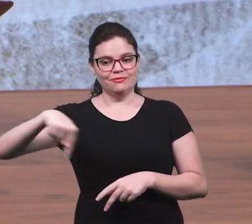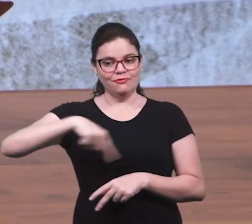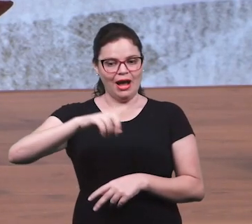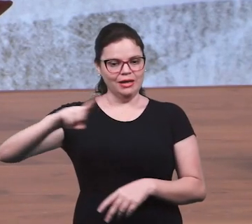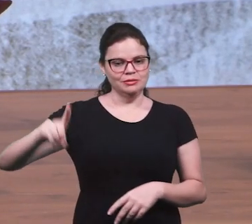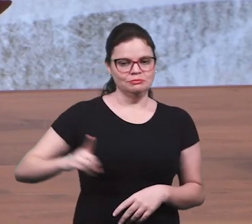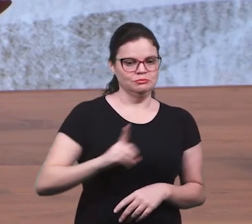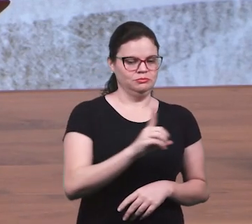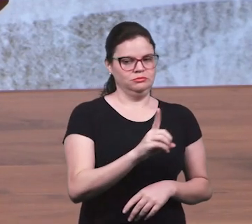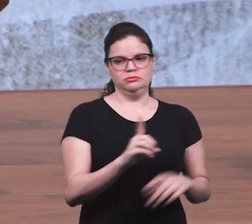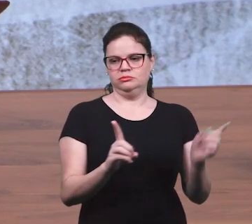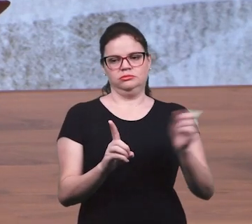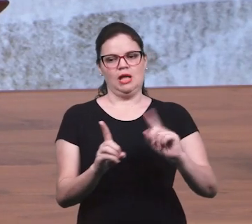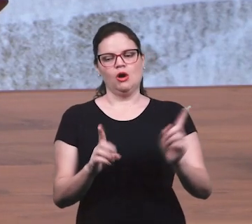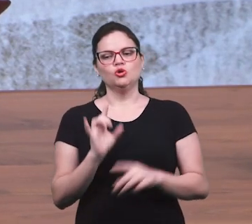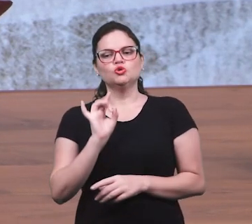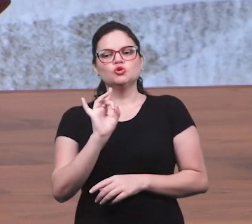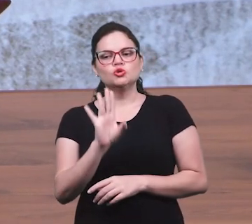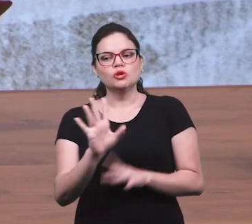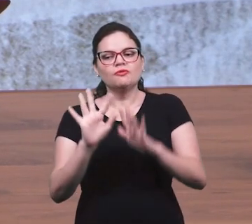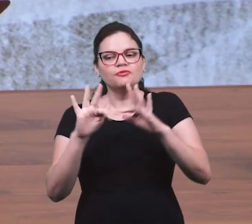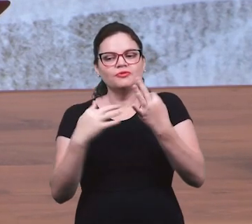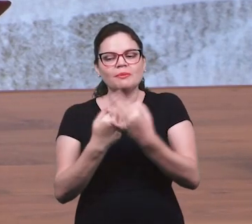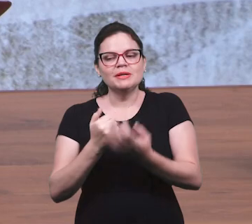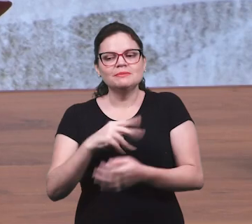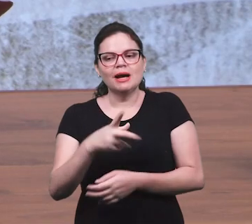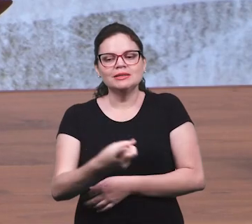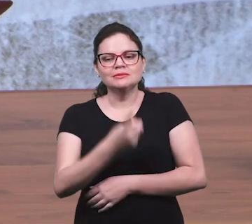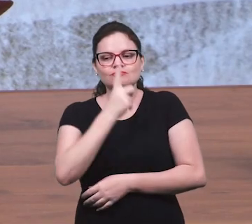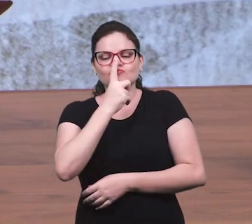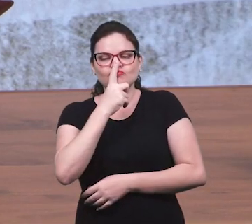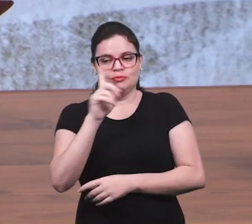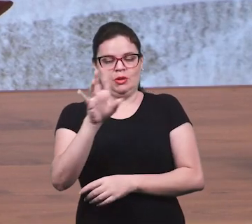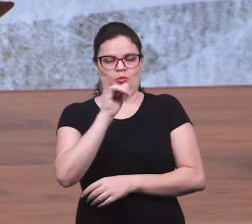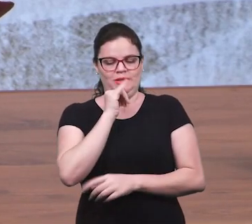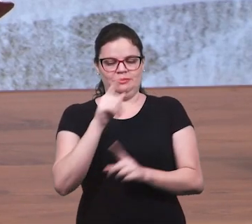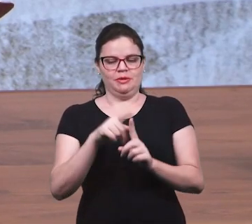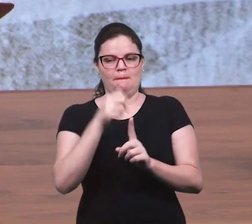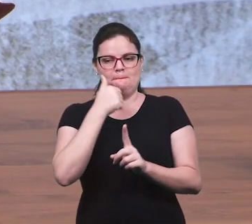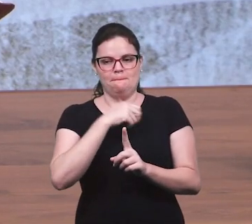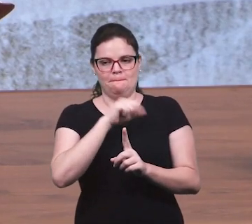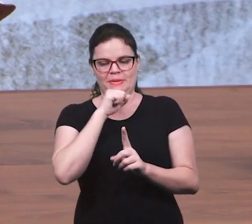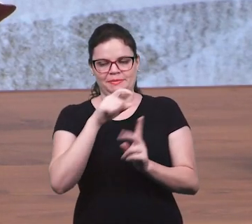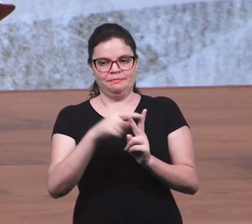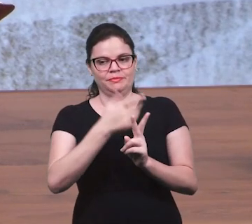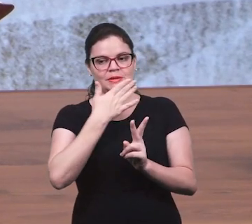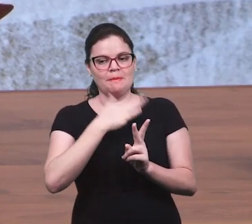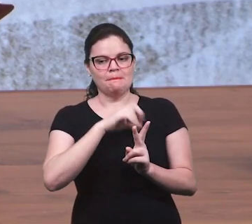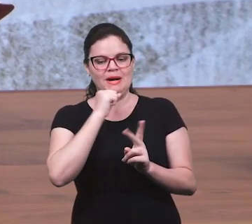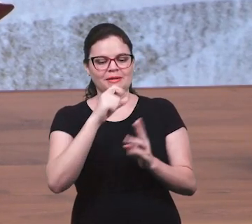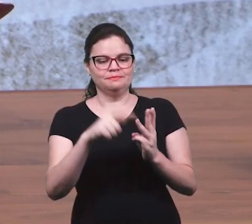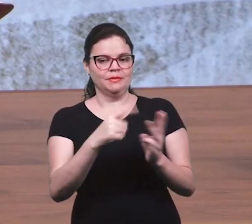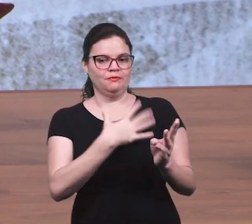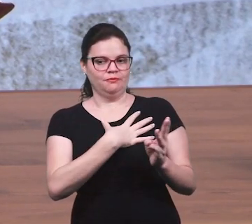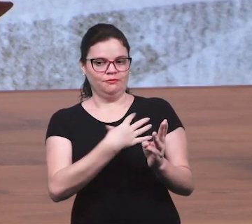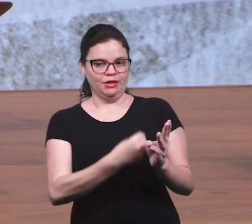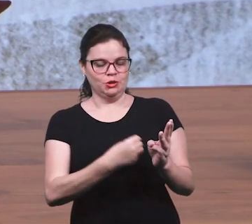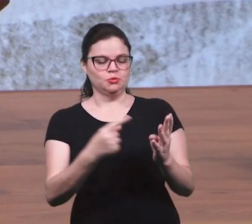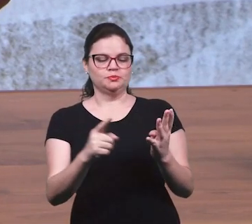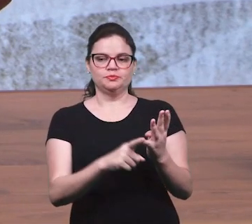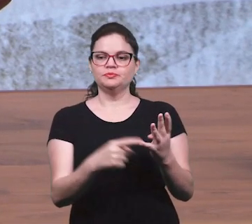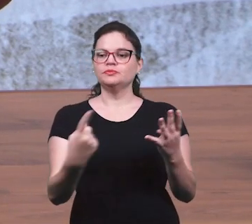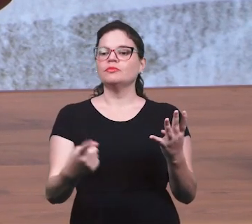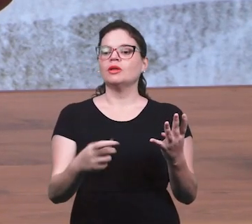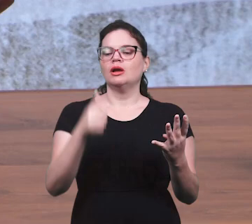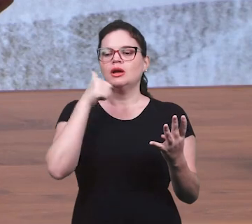por seu parente mais chegado a ele, por sua mãe e por seu pai, por seu filho e por sua filha,